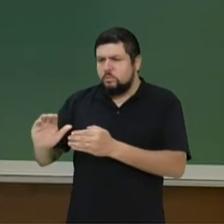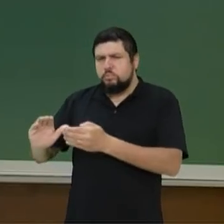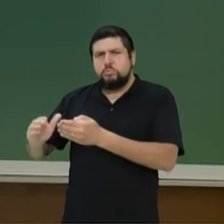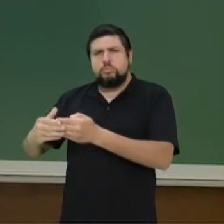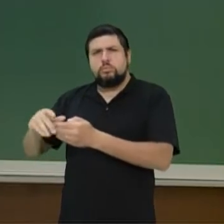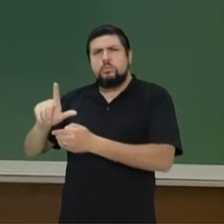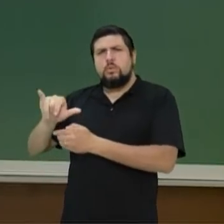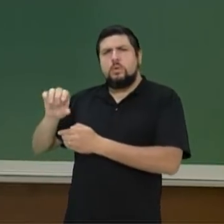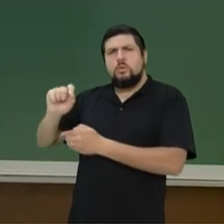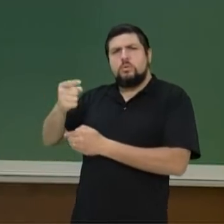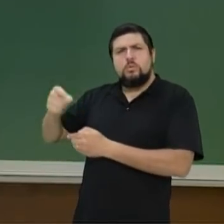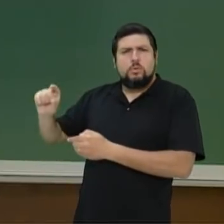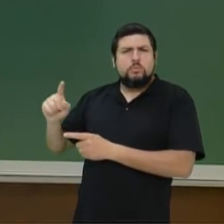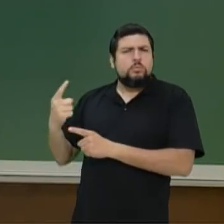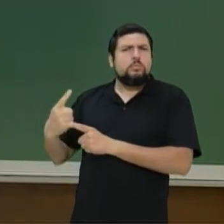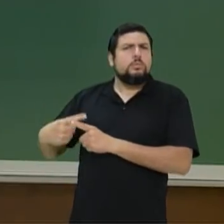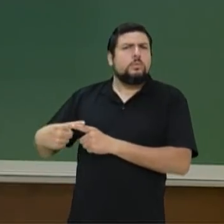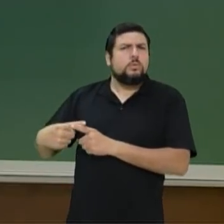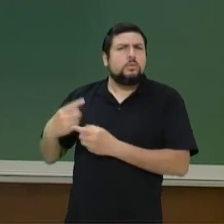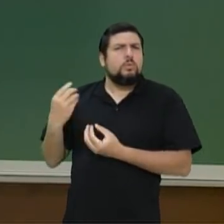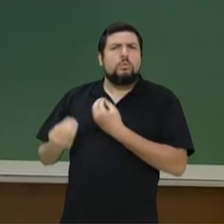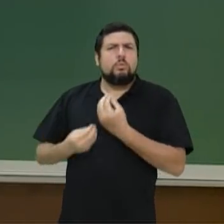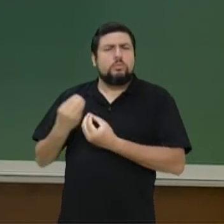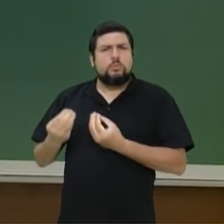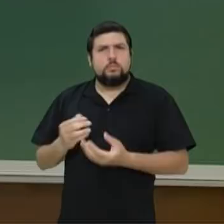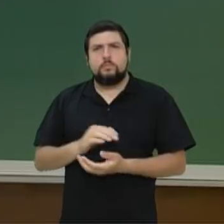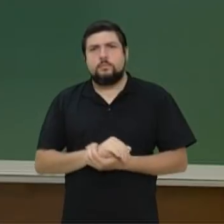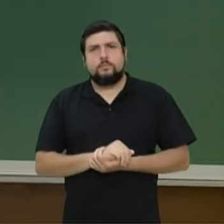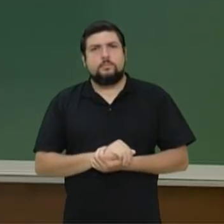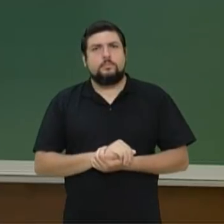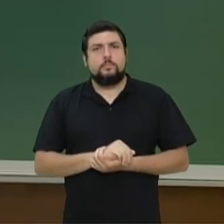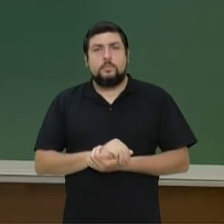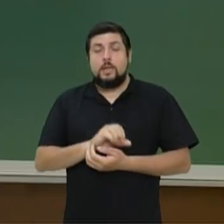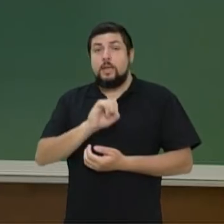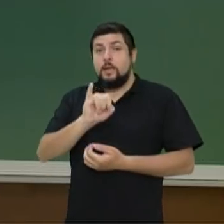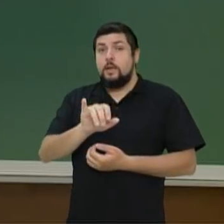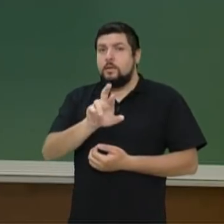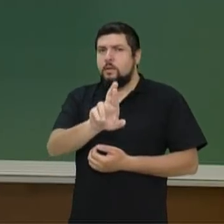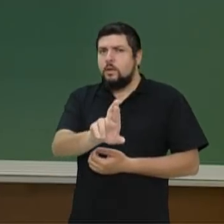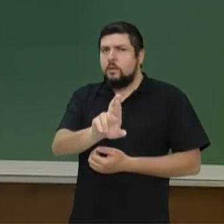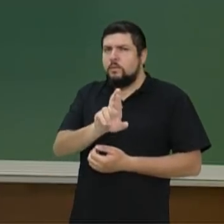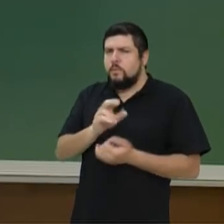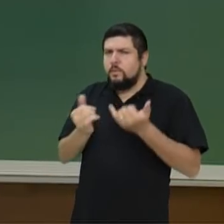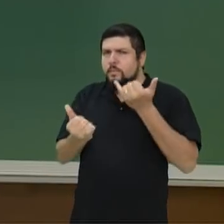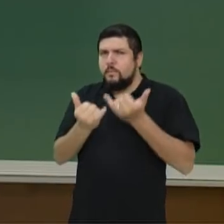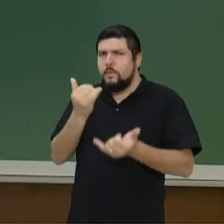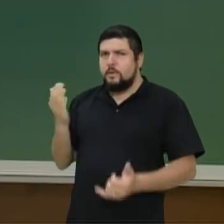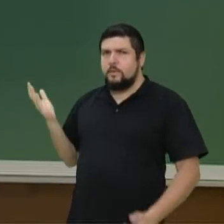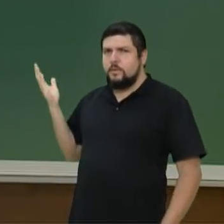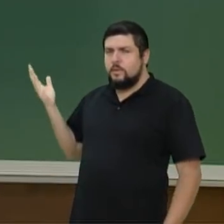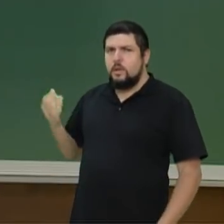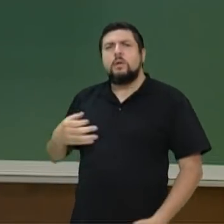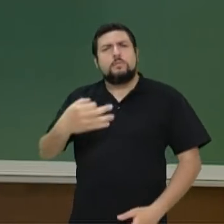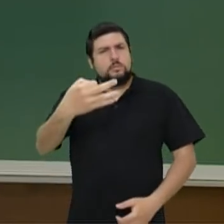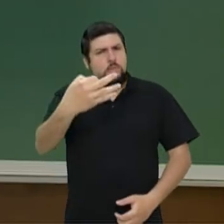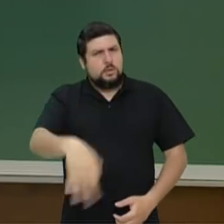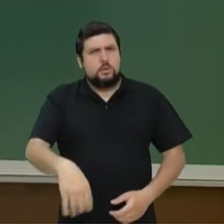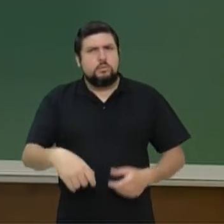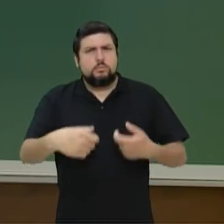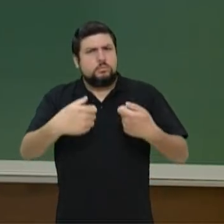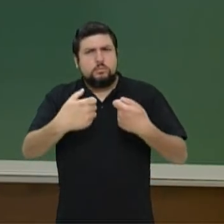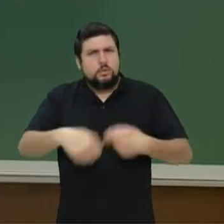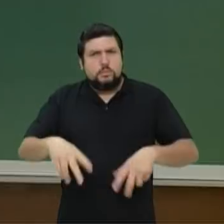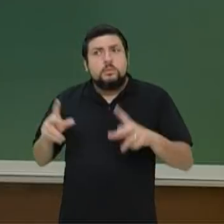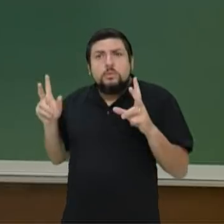lixão? Veja, se você respondeu algo parecido, Está certo, não precisa ser exatamente como